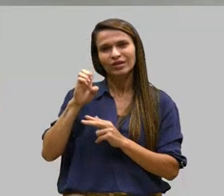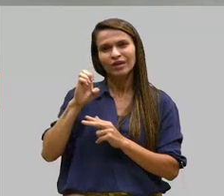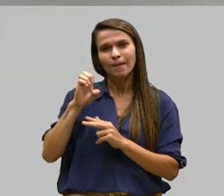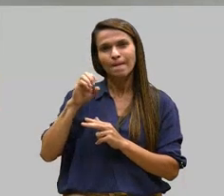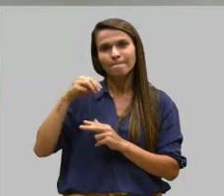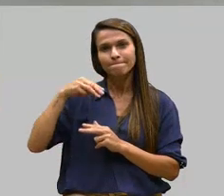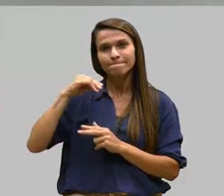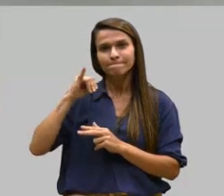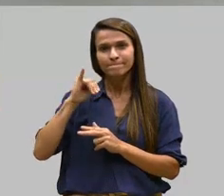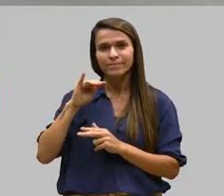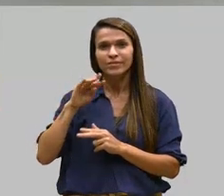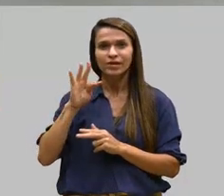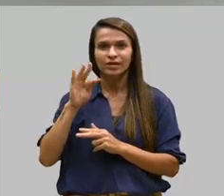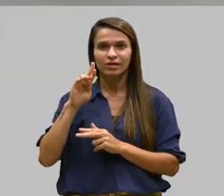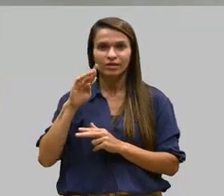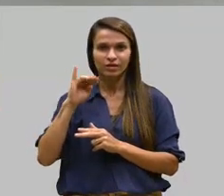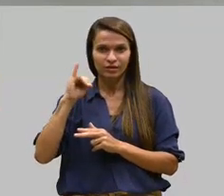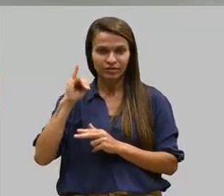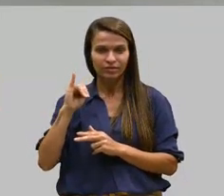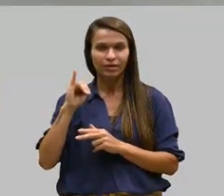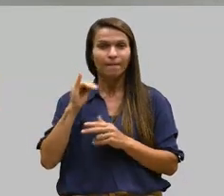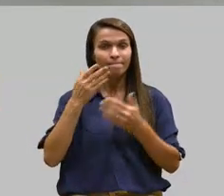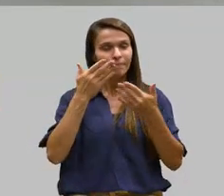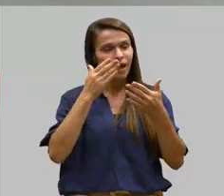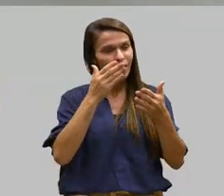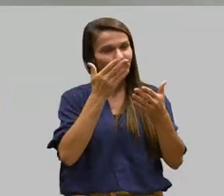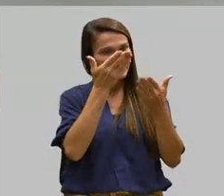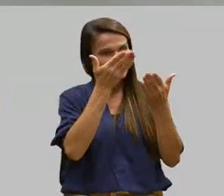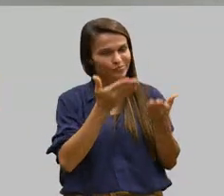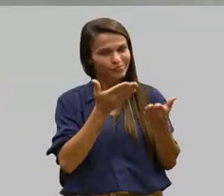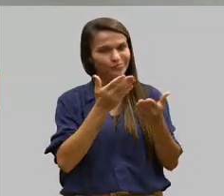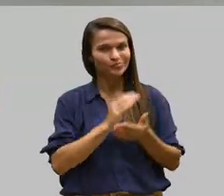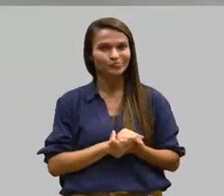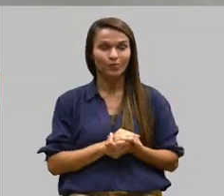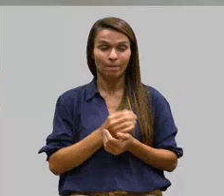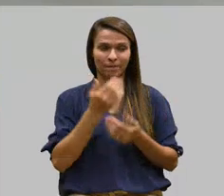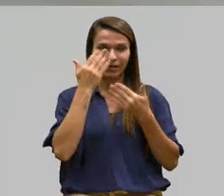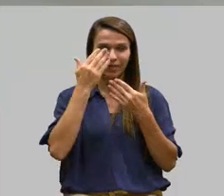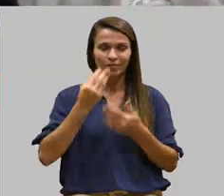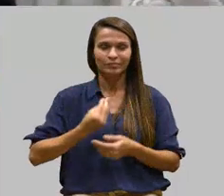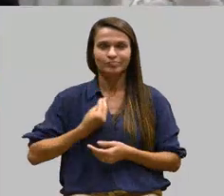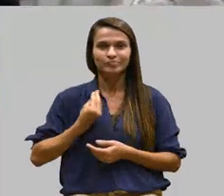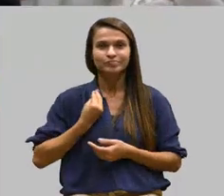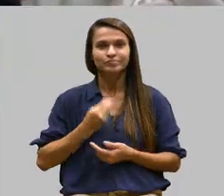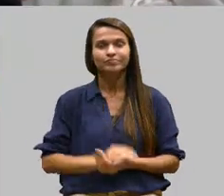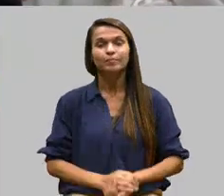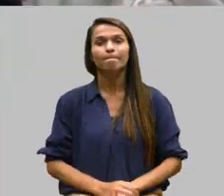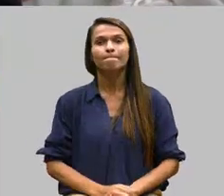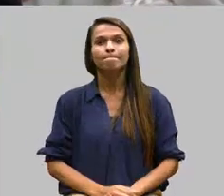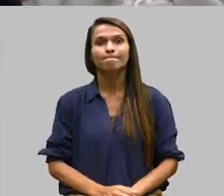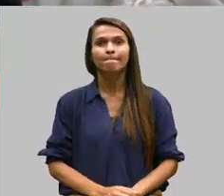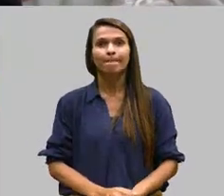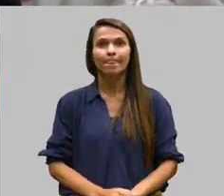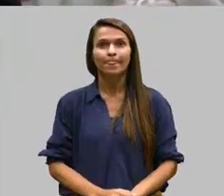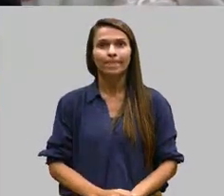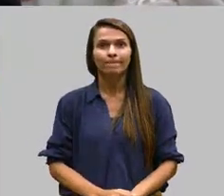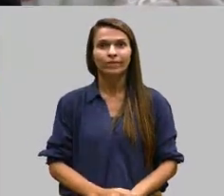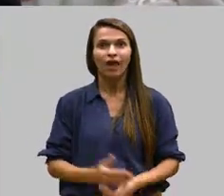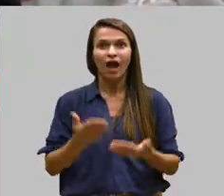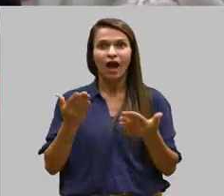menino então Camila Parabéns para você e obrigado pela presença viu vamos passar a palavra que